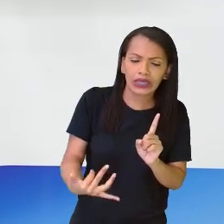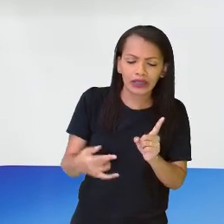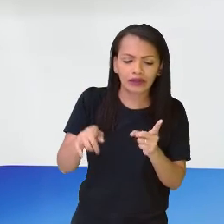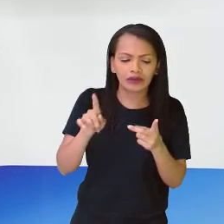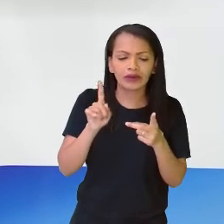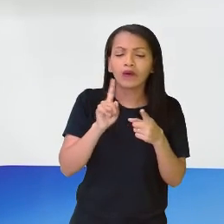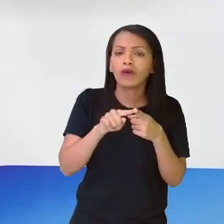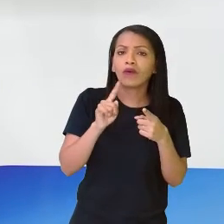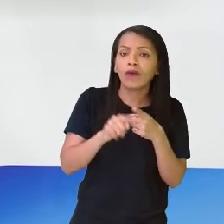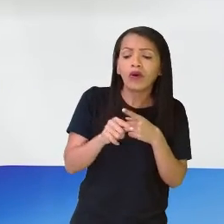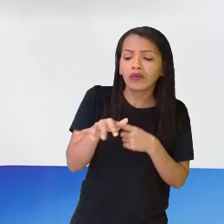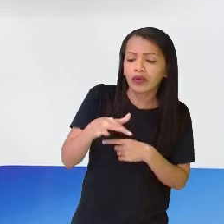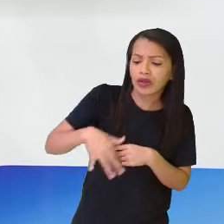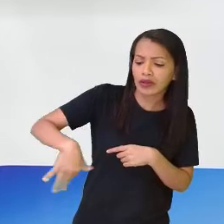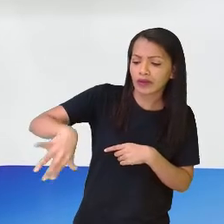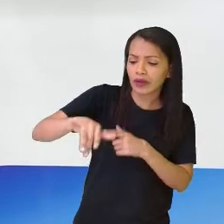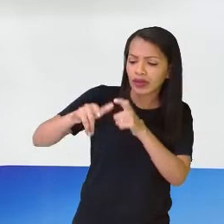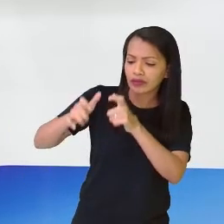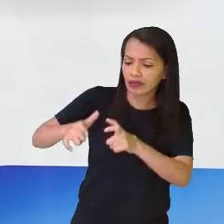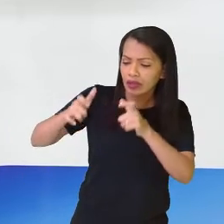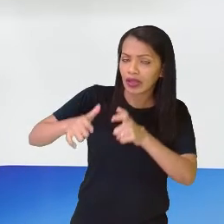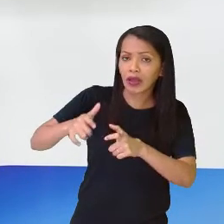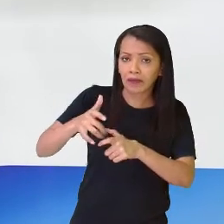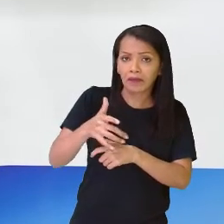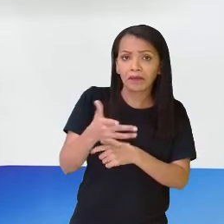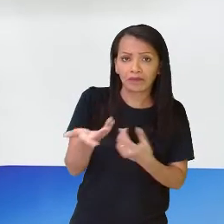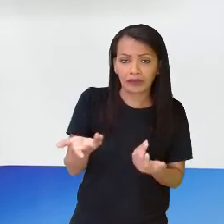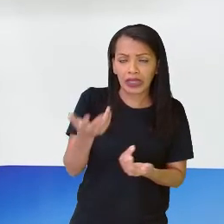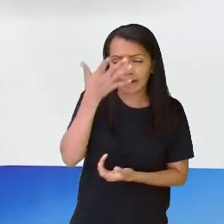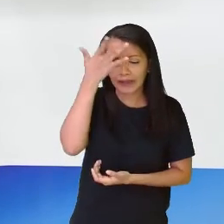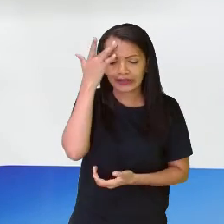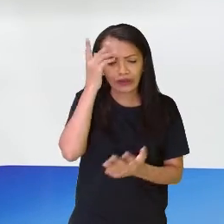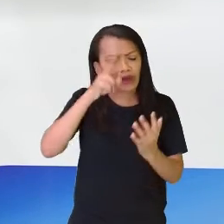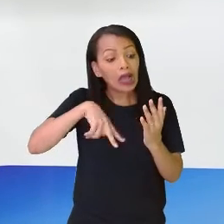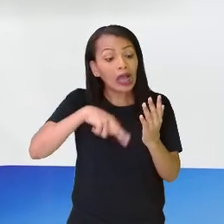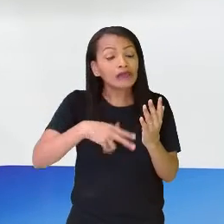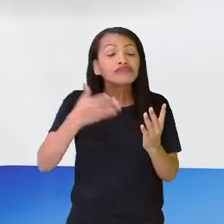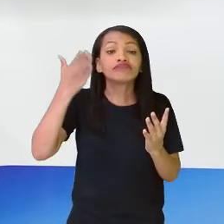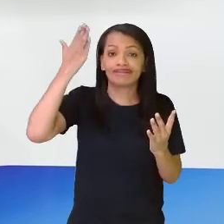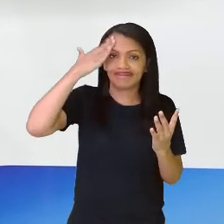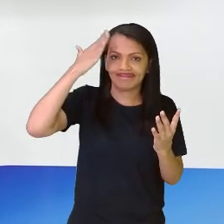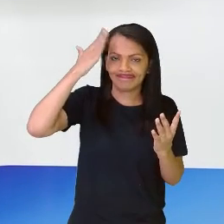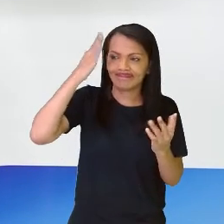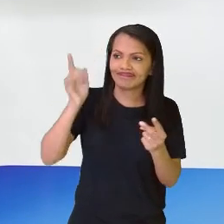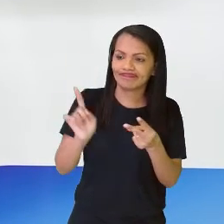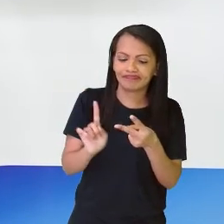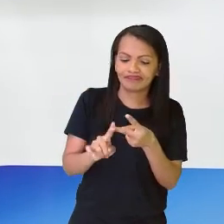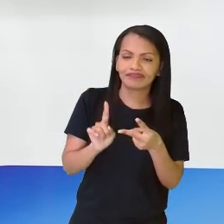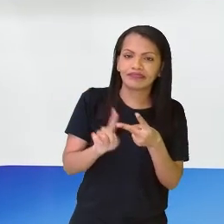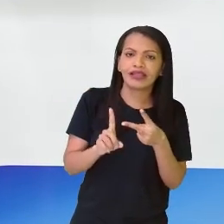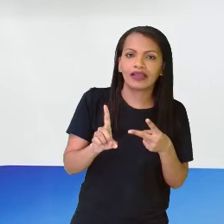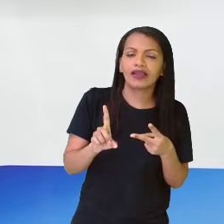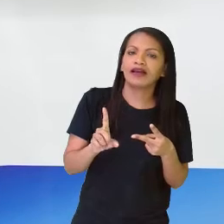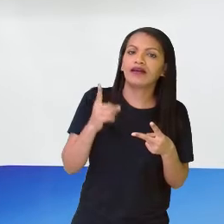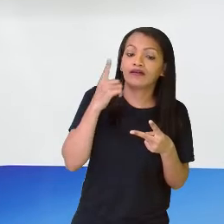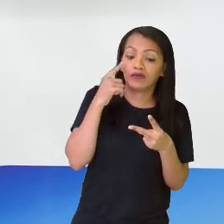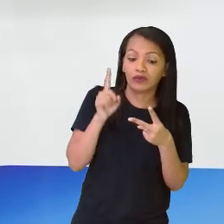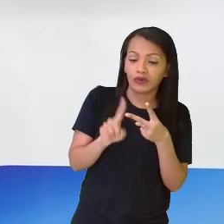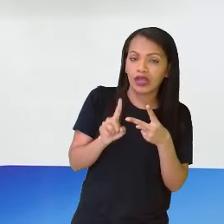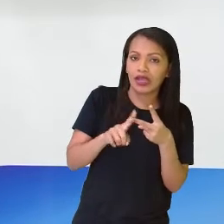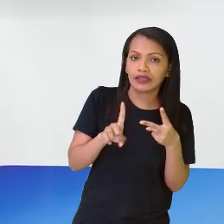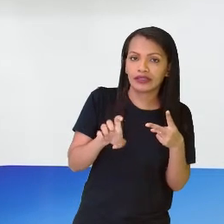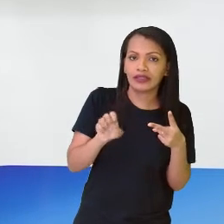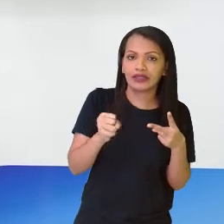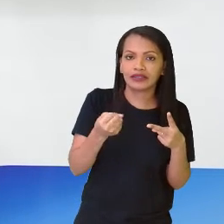onde elas estão, para ambientar o leitor. Em seguida, o desenvolvimento, é o desenrolar da história, tá certo?